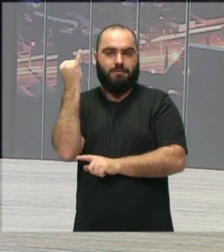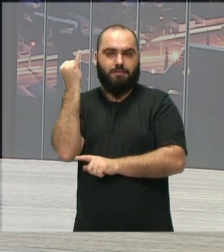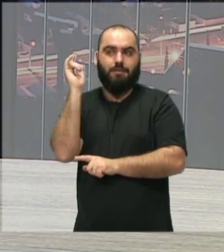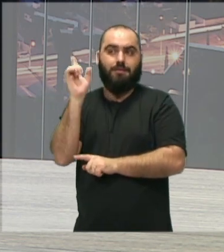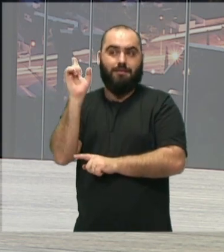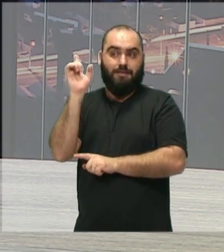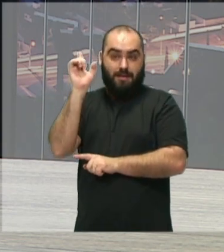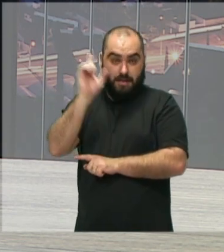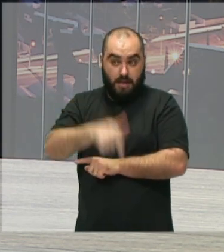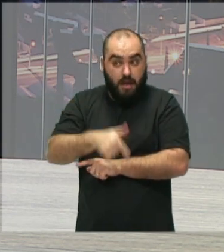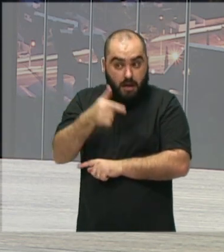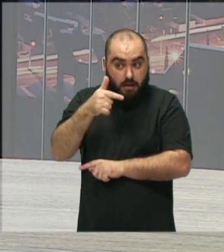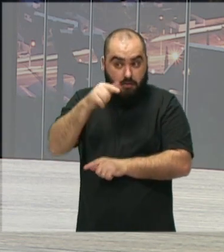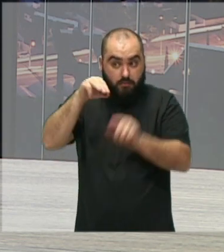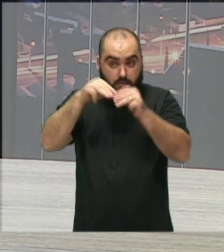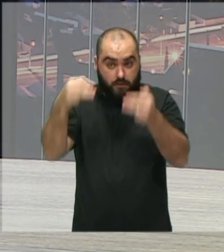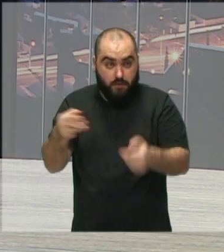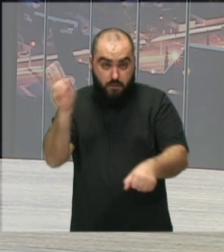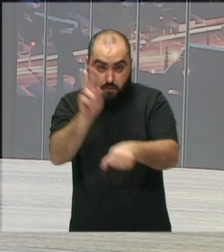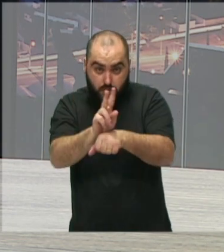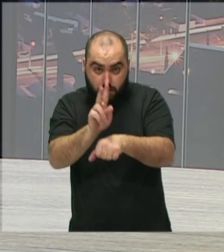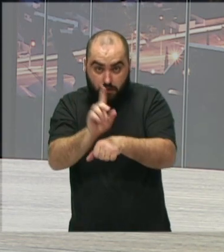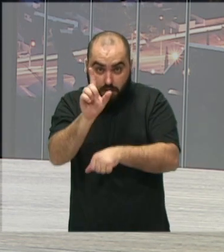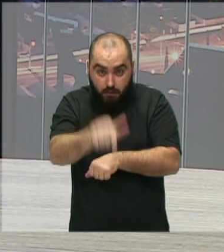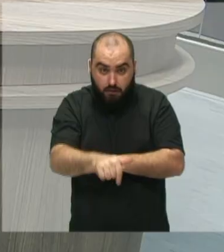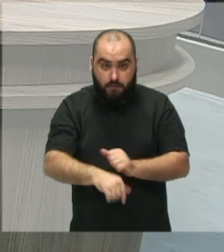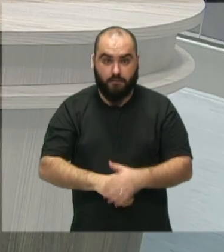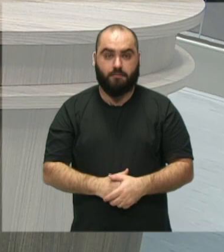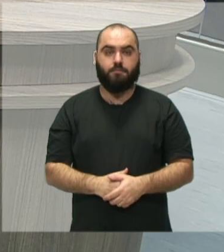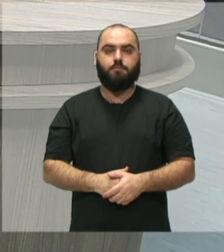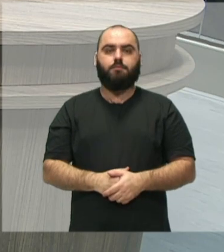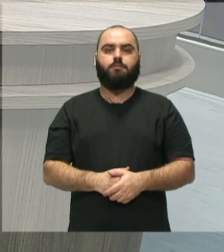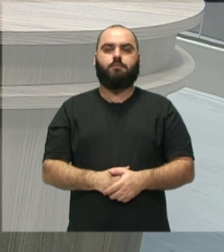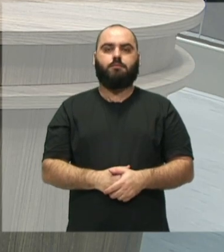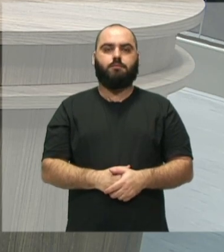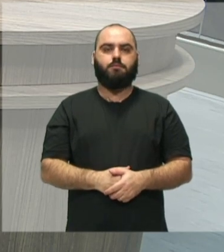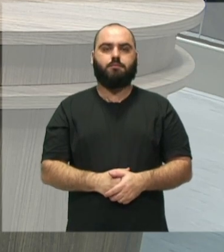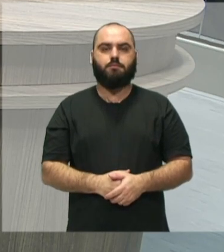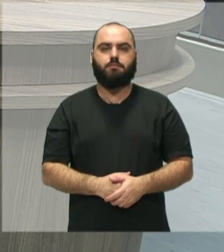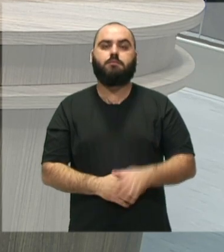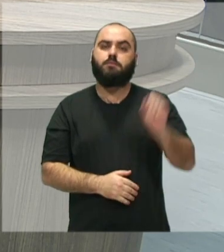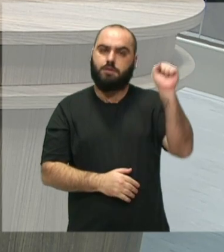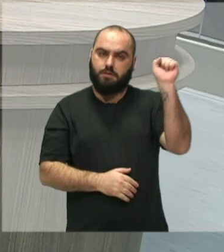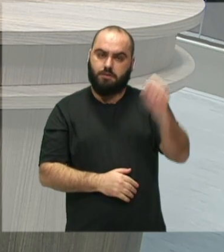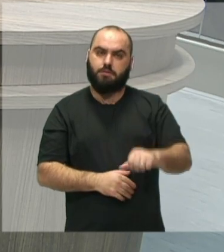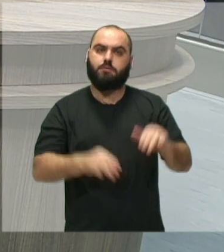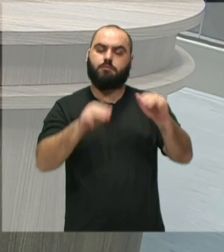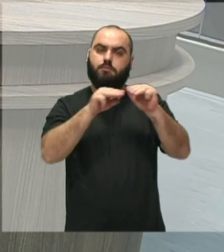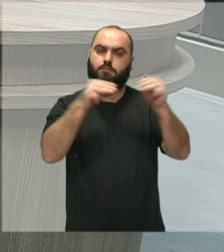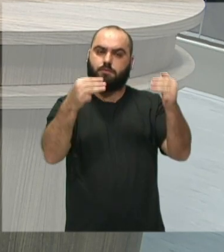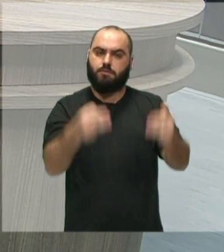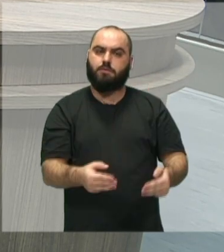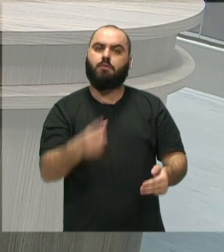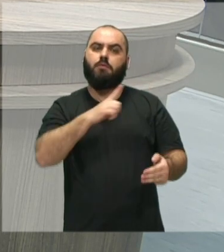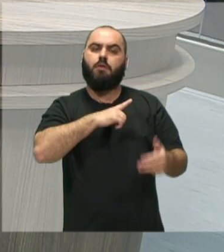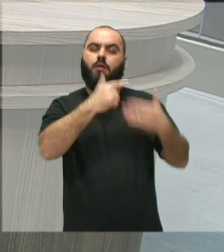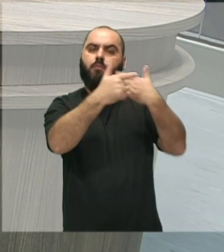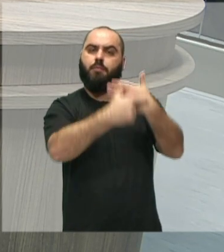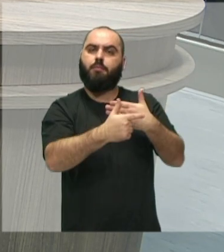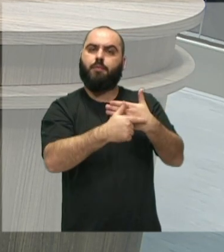pelo Museu Etnoarqueológico, né? Uhum. O museu ele tem esse papel nessas questões da cultura imaterial